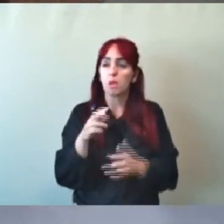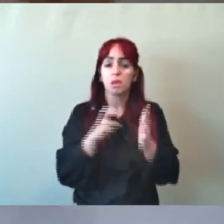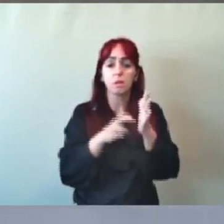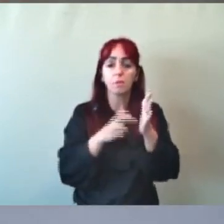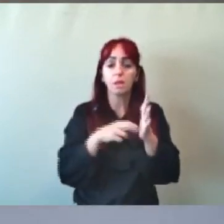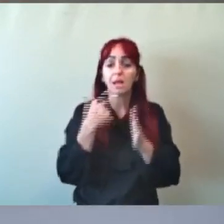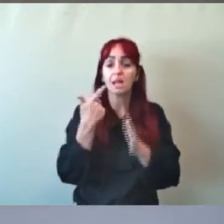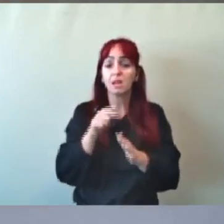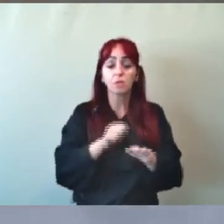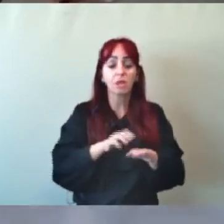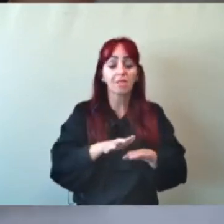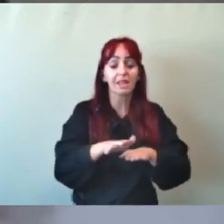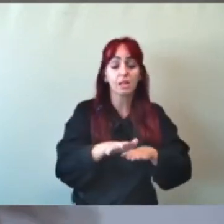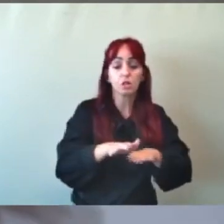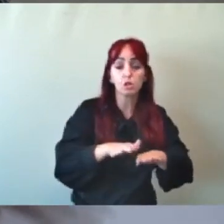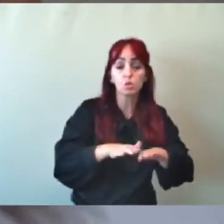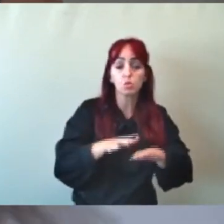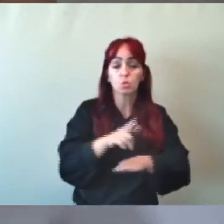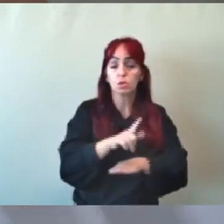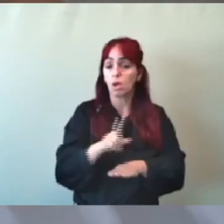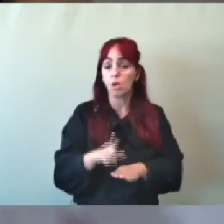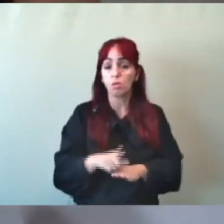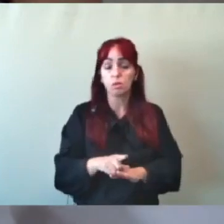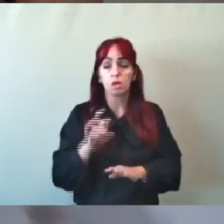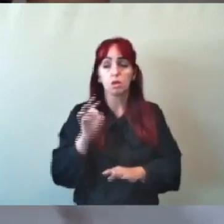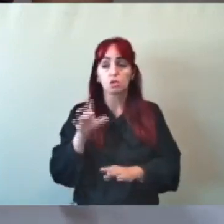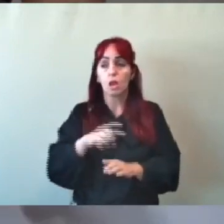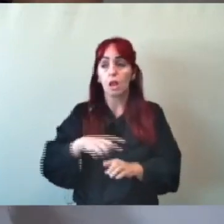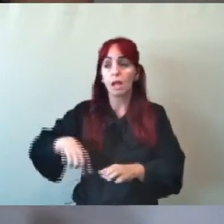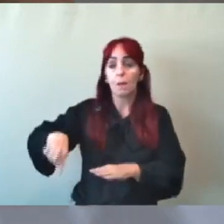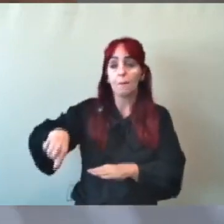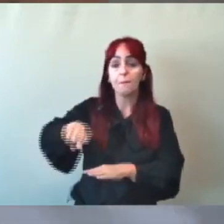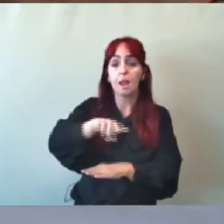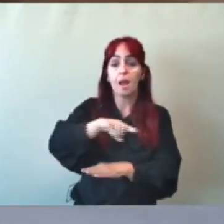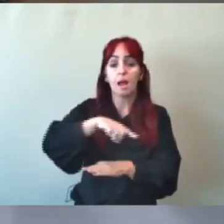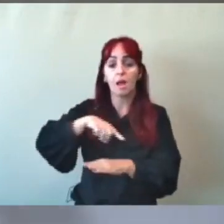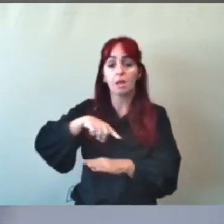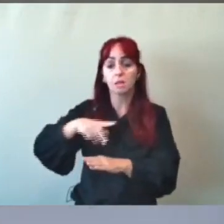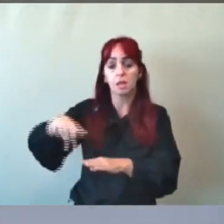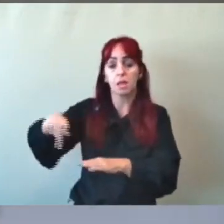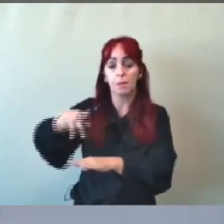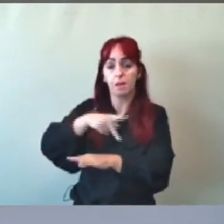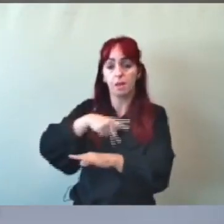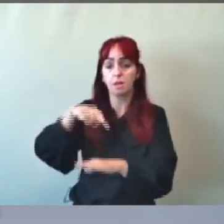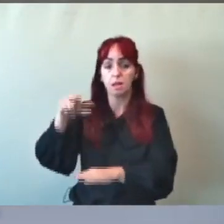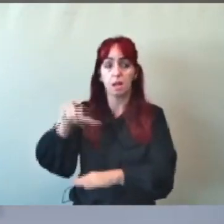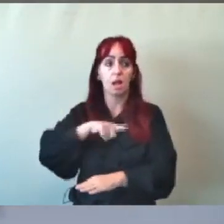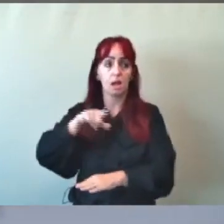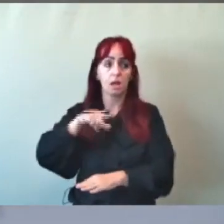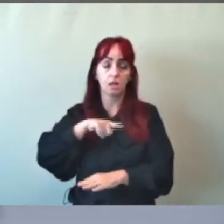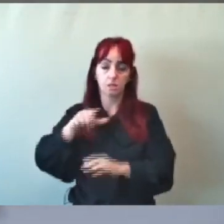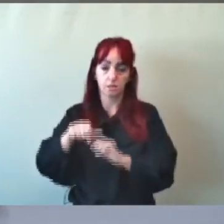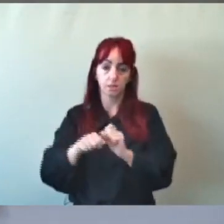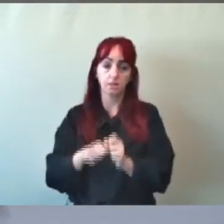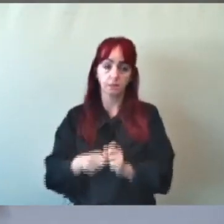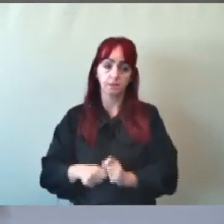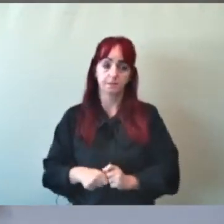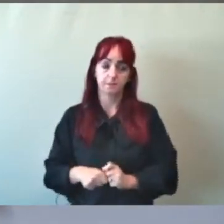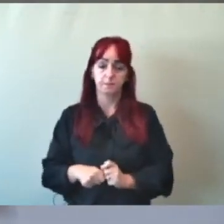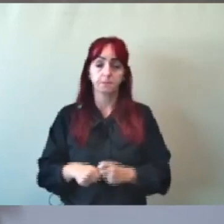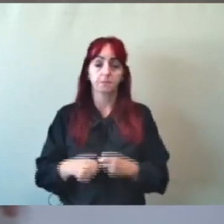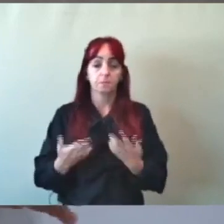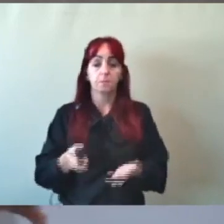ter trânsito lá na Pracinha São Vicente, quando a Avenida Abílio Machado passa debaixo do anel rodoviário. E, mesmo